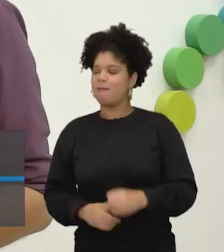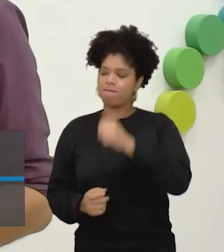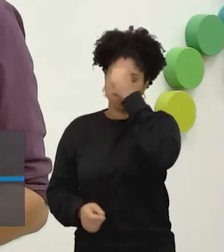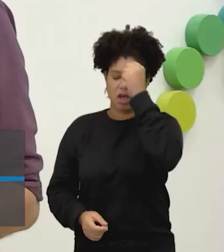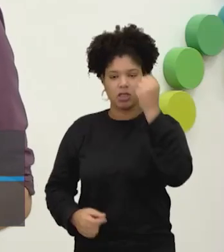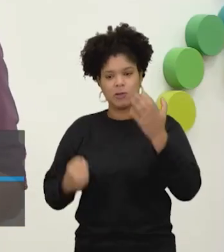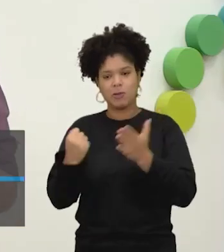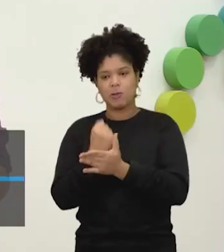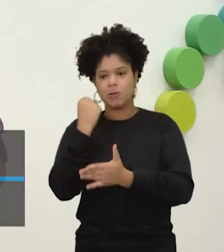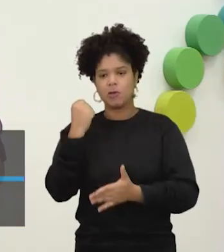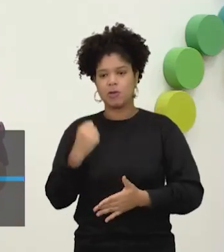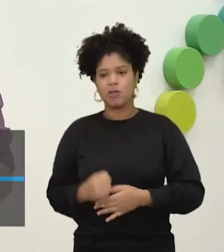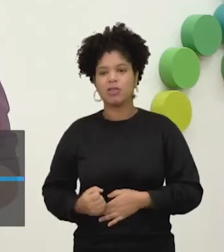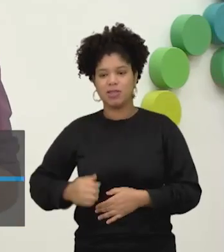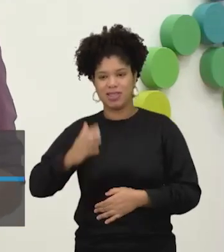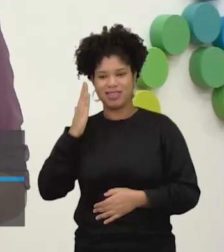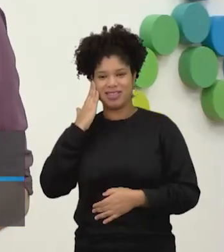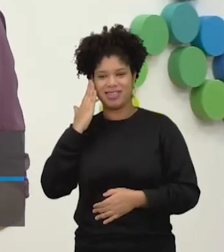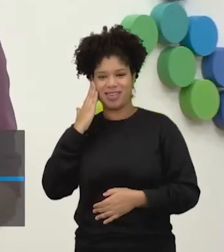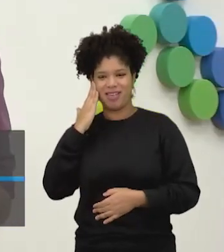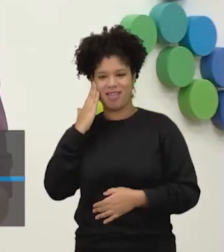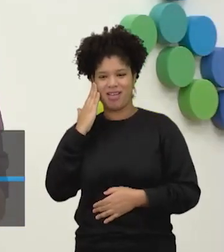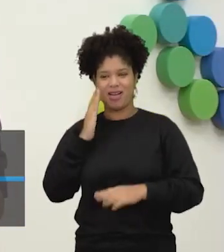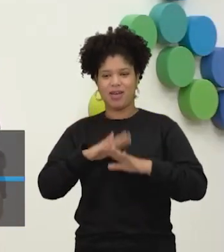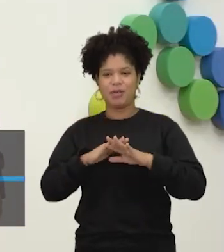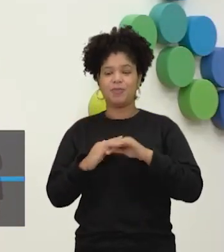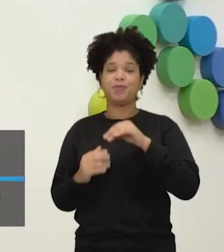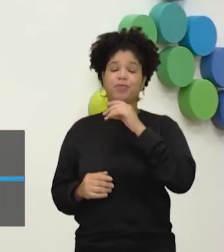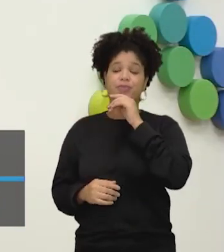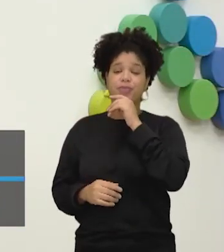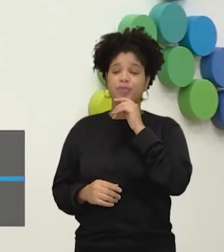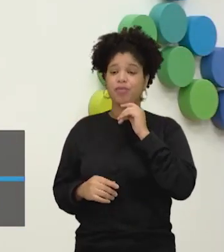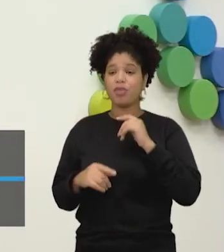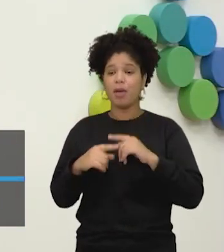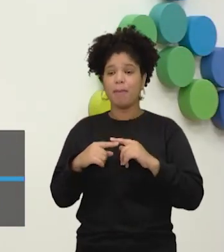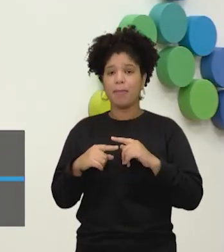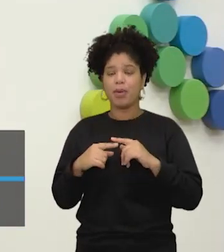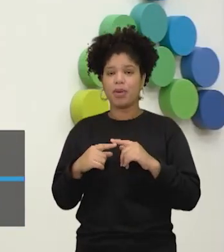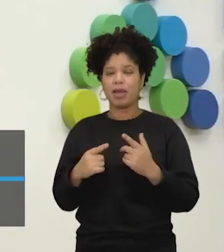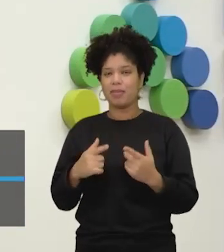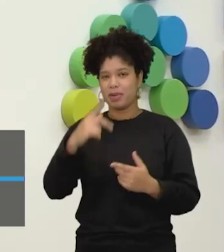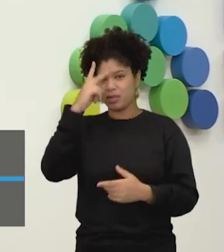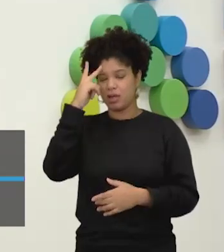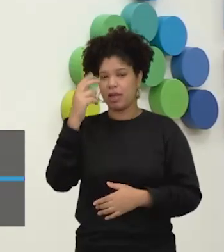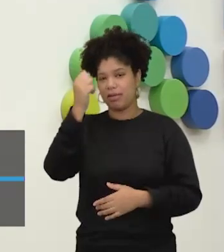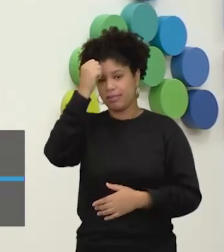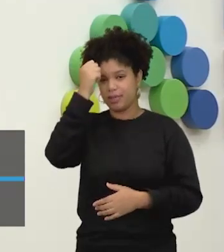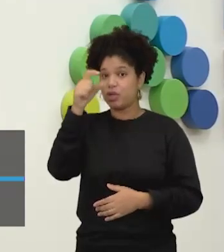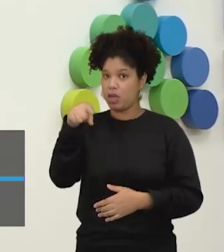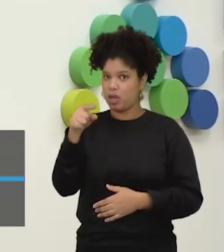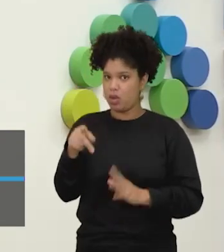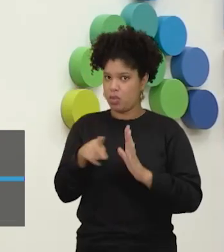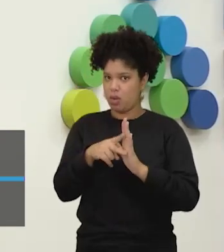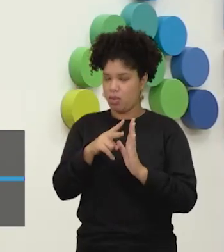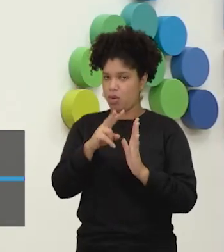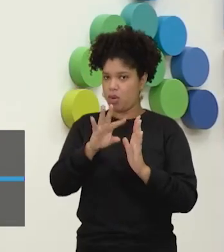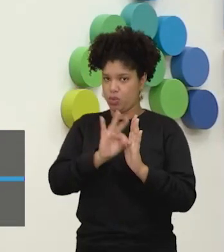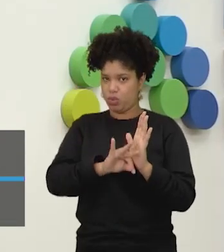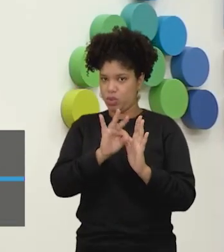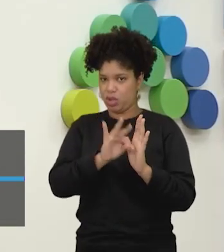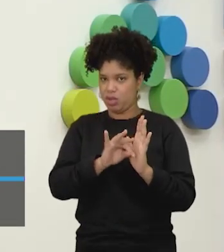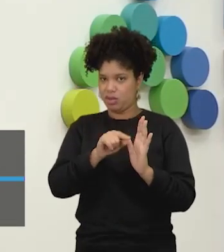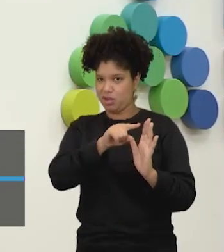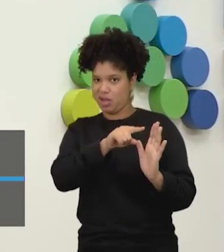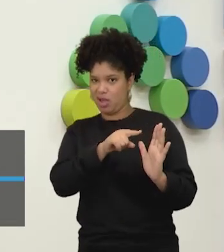nisso, exatamente. Sabe, em geral, o cara, ele não tem remorso porque ele, nesse caso, né, o Eulírico não está com remorso porque